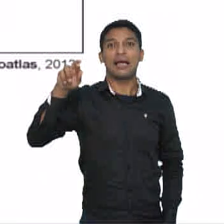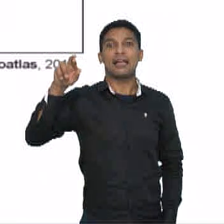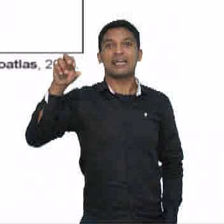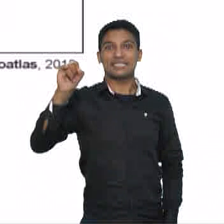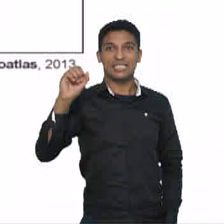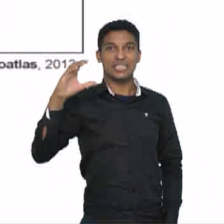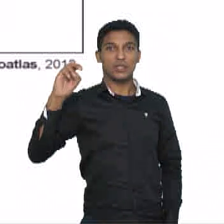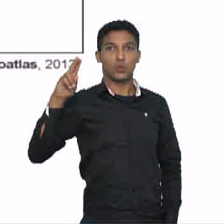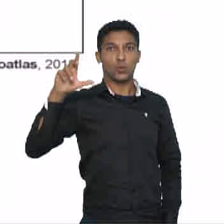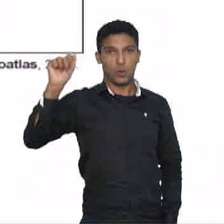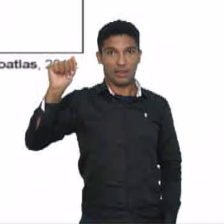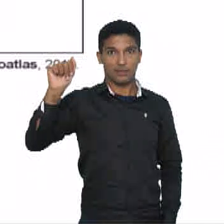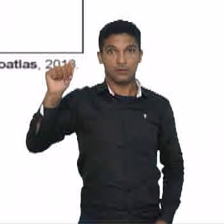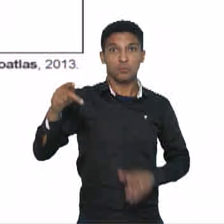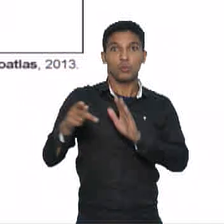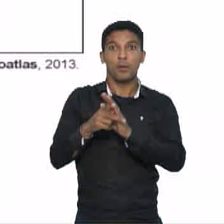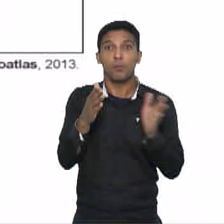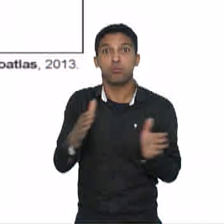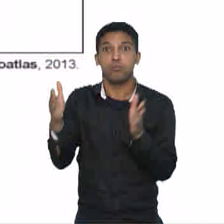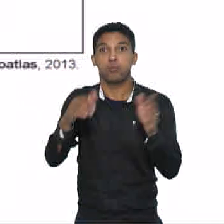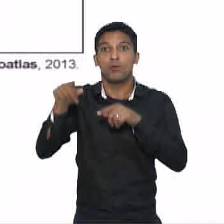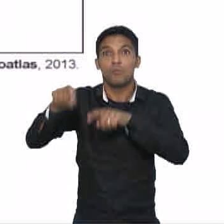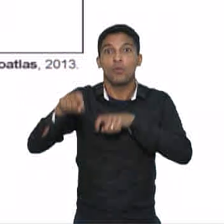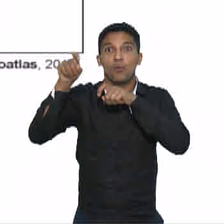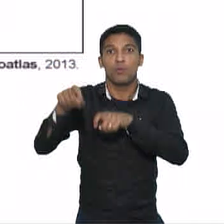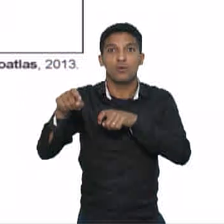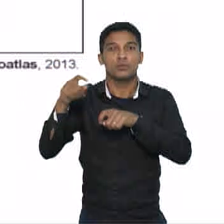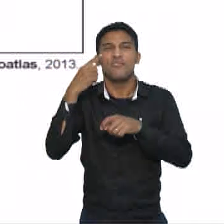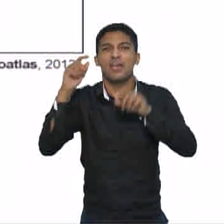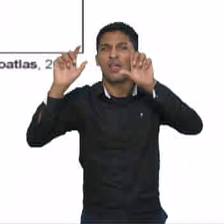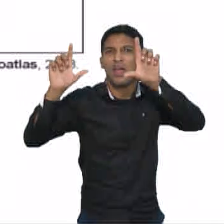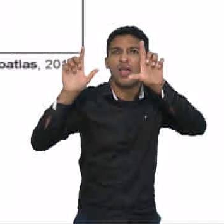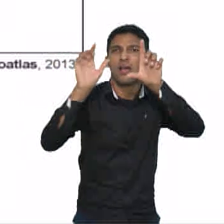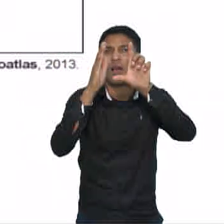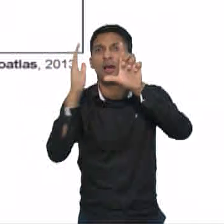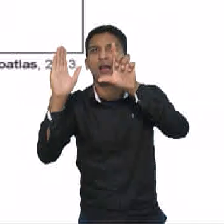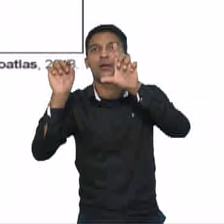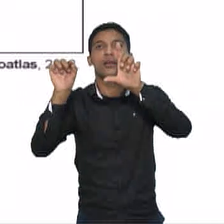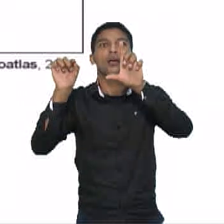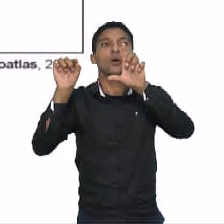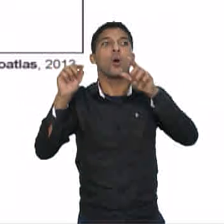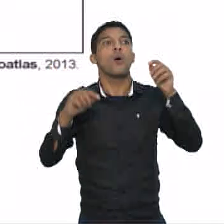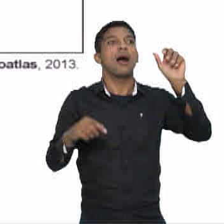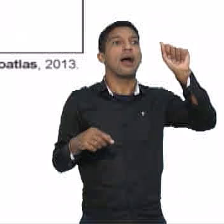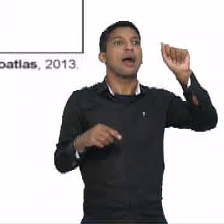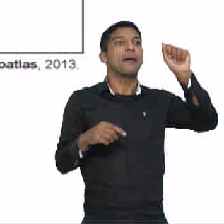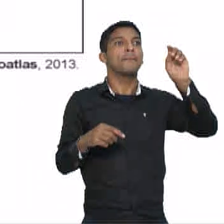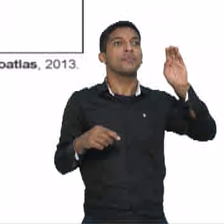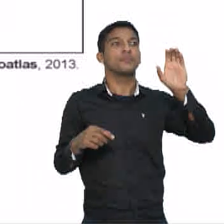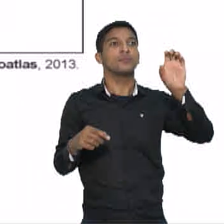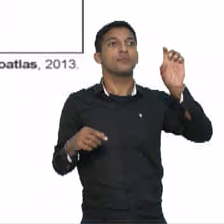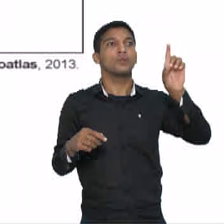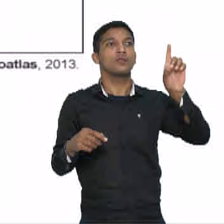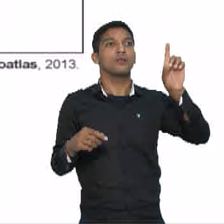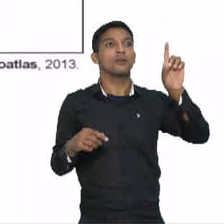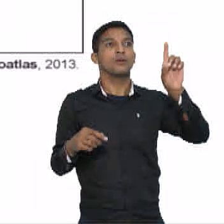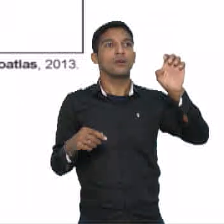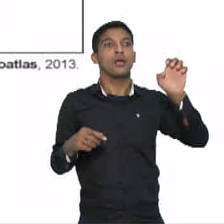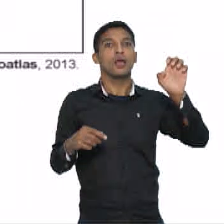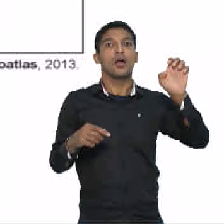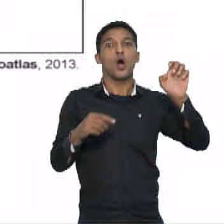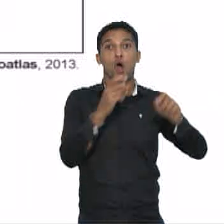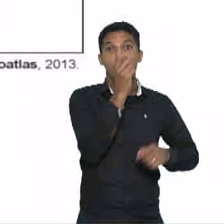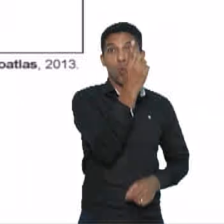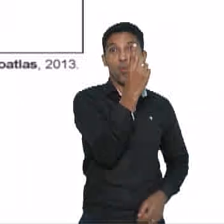Sudeste, Centro-Oeste e assim por diante. Assinale a alternativa que contém, respectivamente, em 1 e em 2.